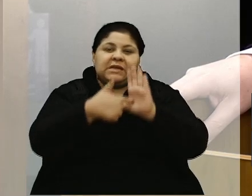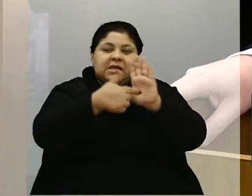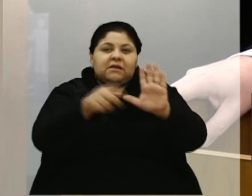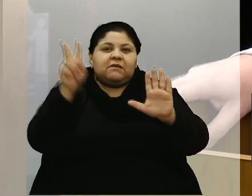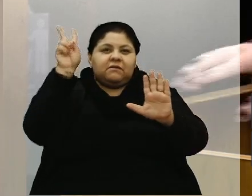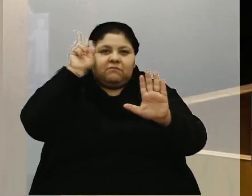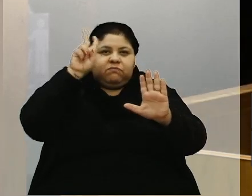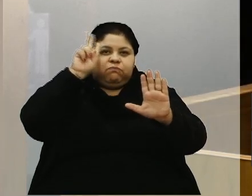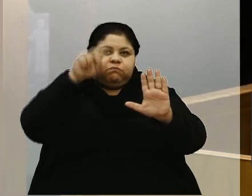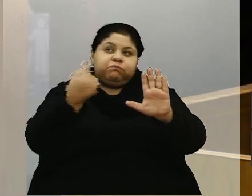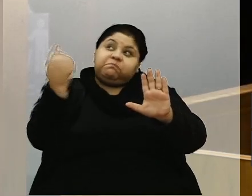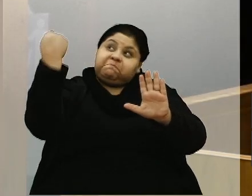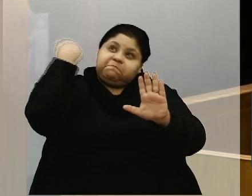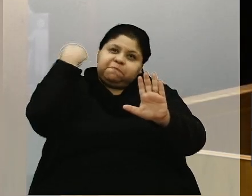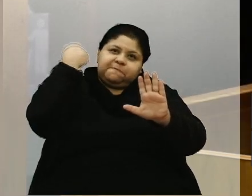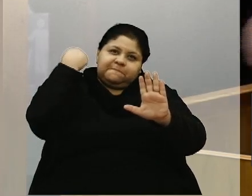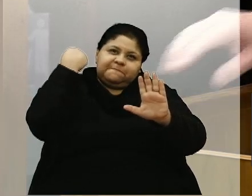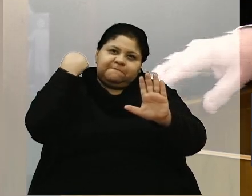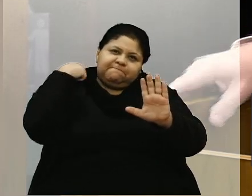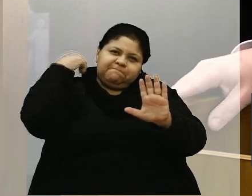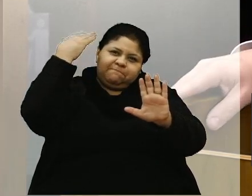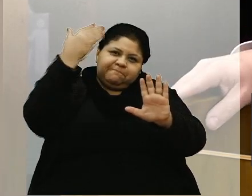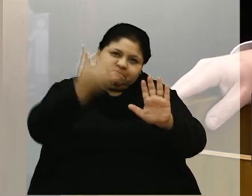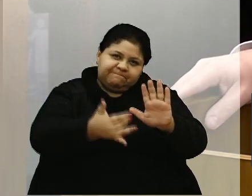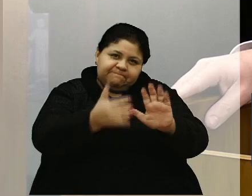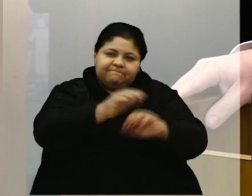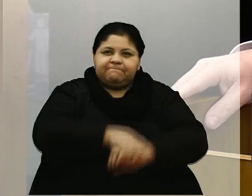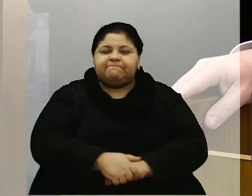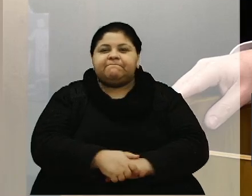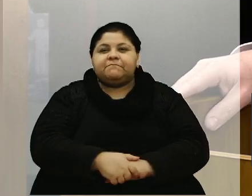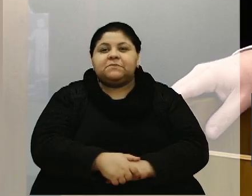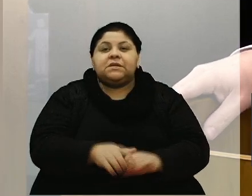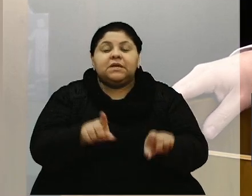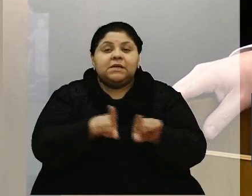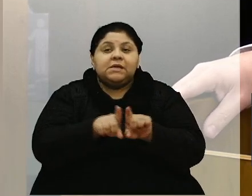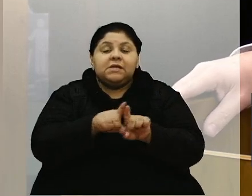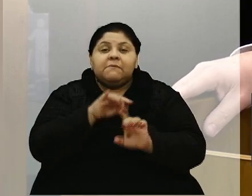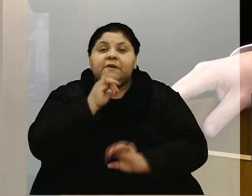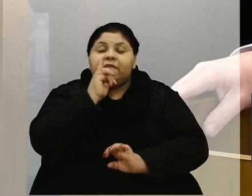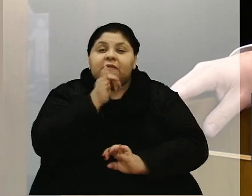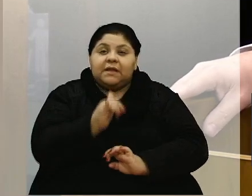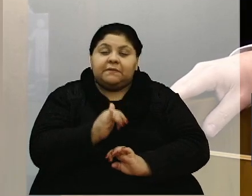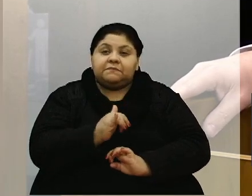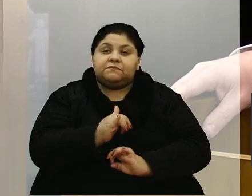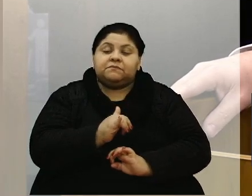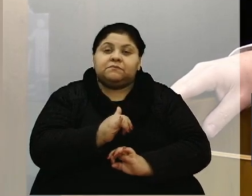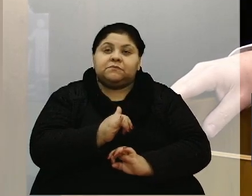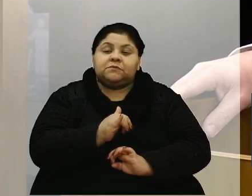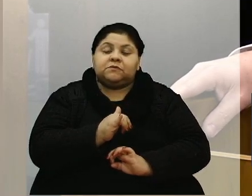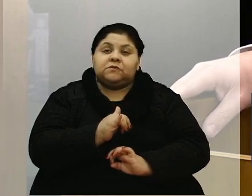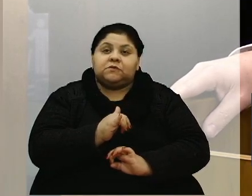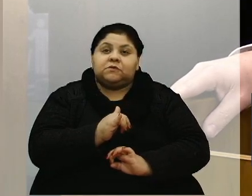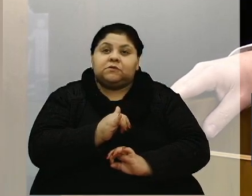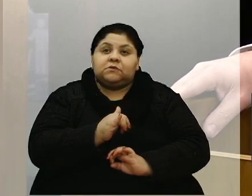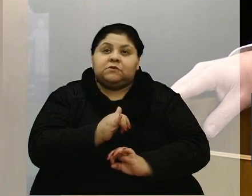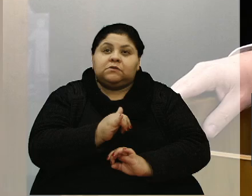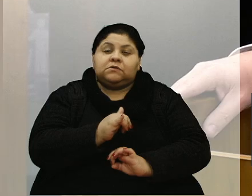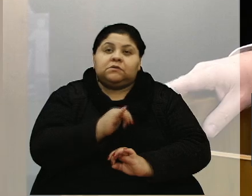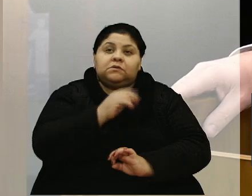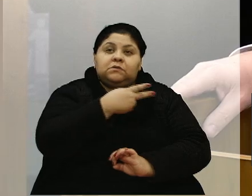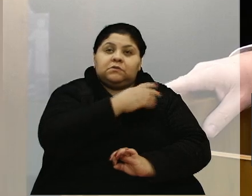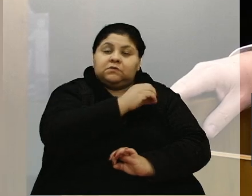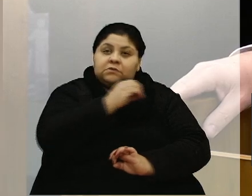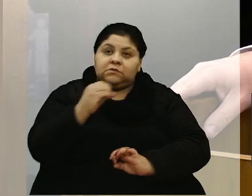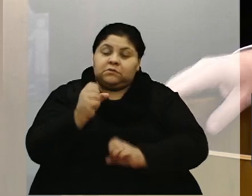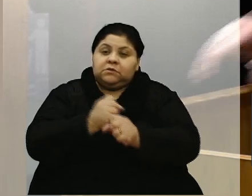nossos antepassados. Quero usar esse grande expediente também para falar sobre o bicentenário da imigração